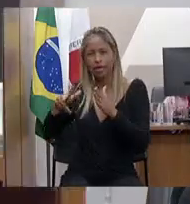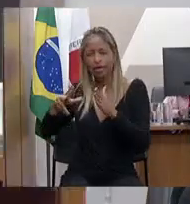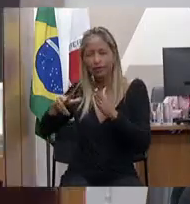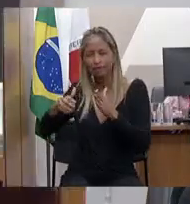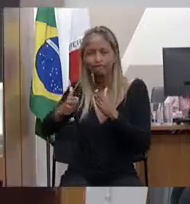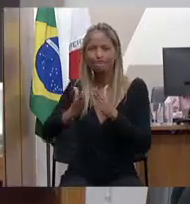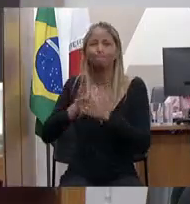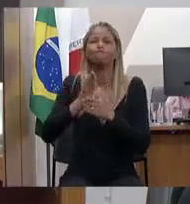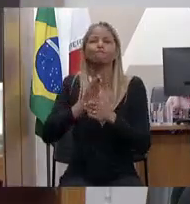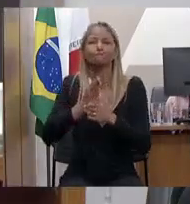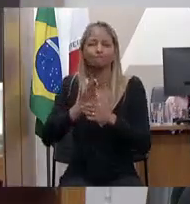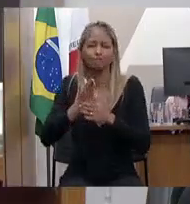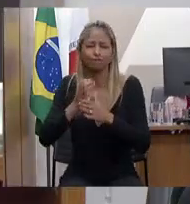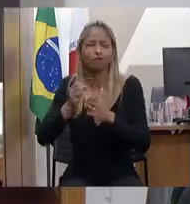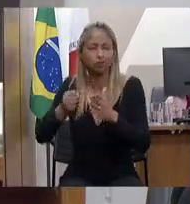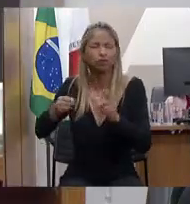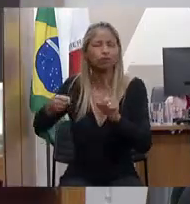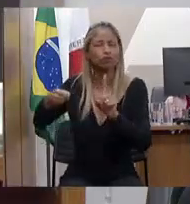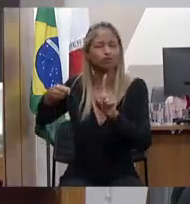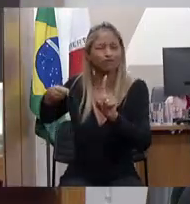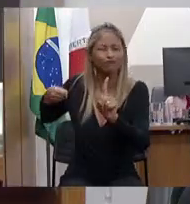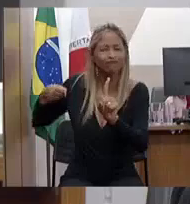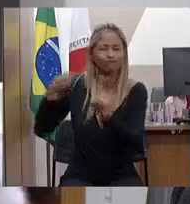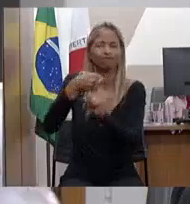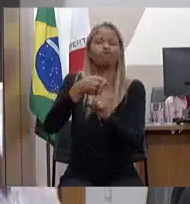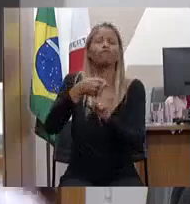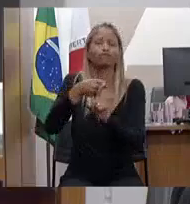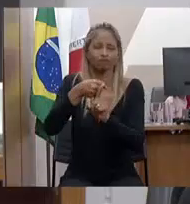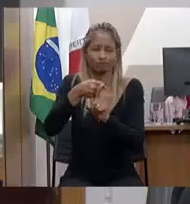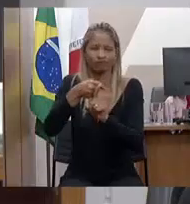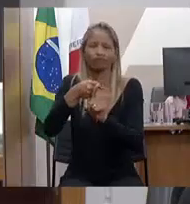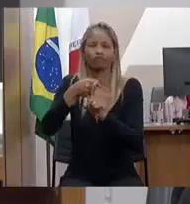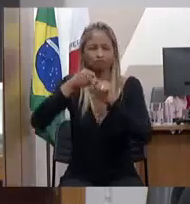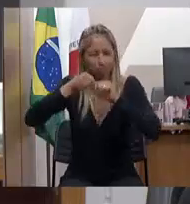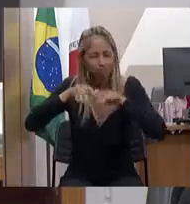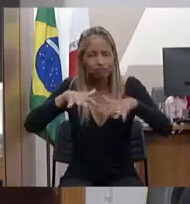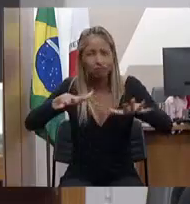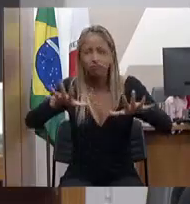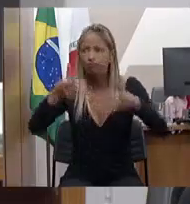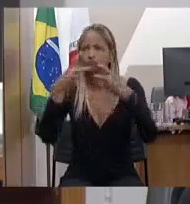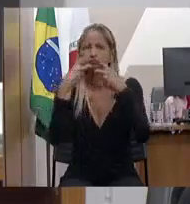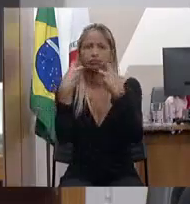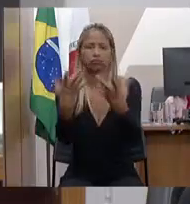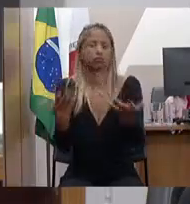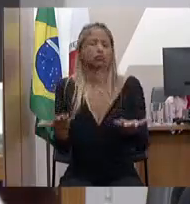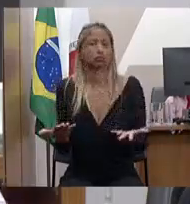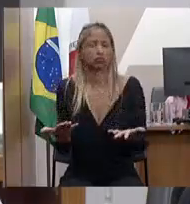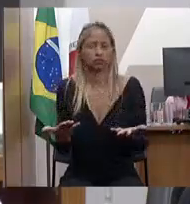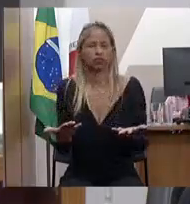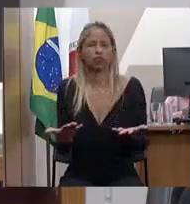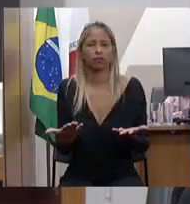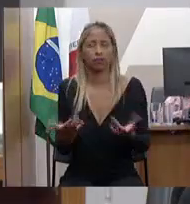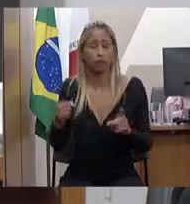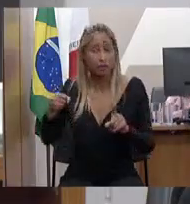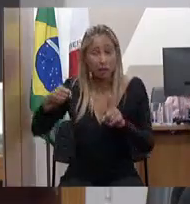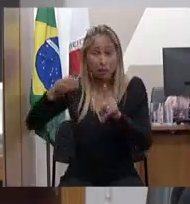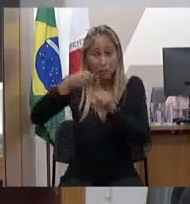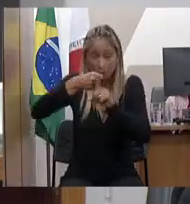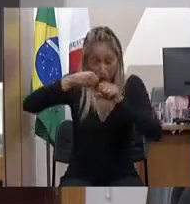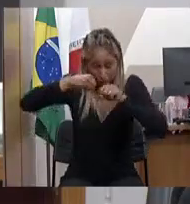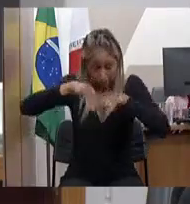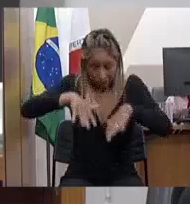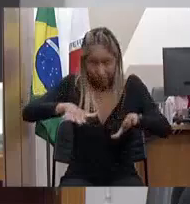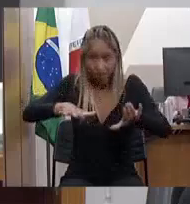além dos muros do trabalho e ali foi gritante né nós tivemos entre aspas